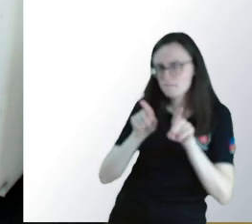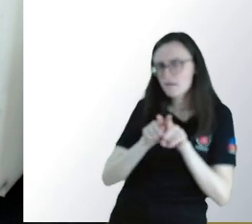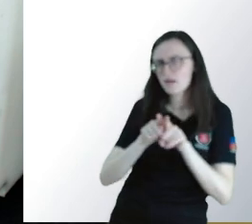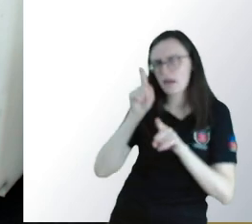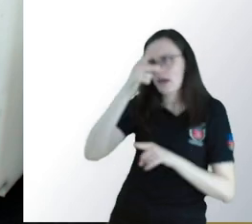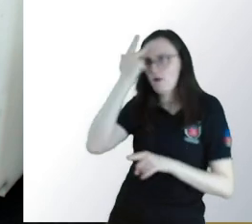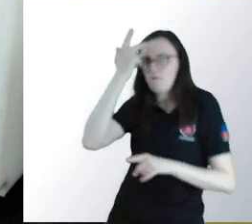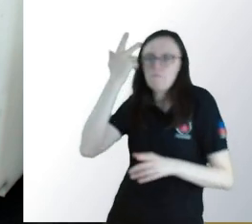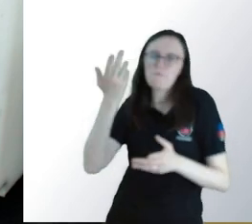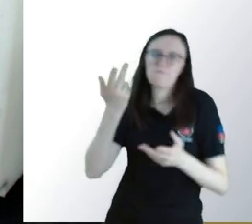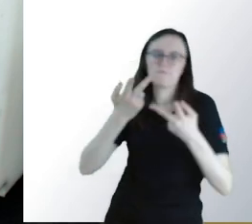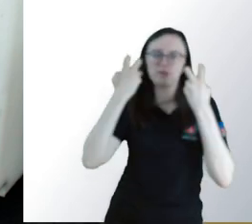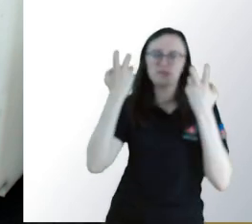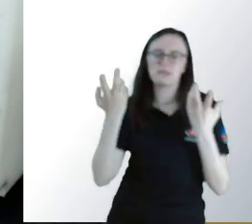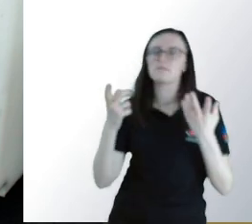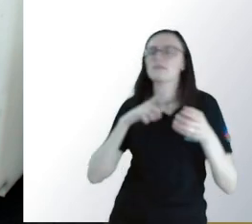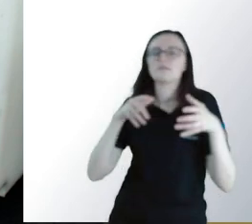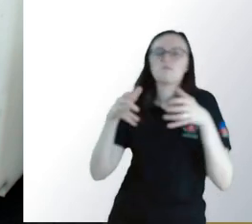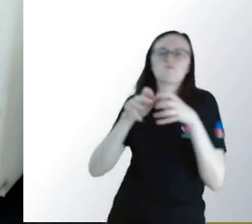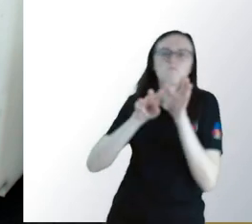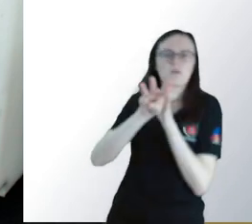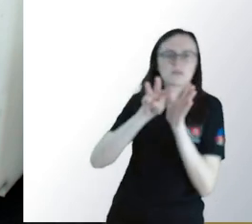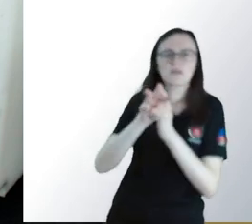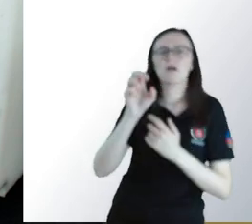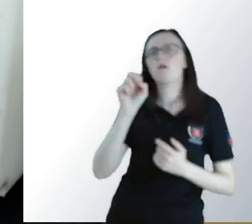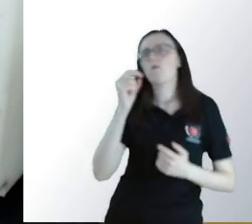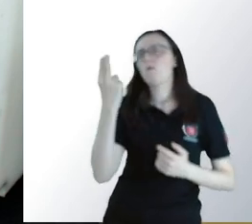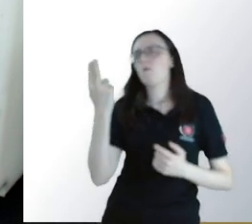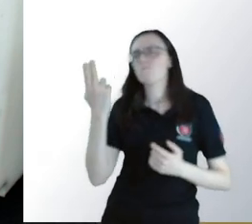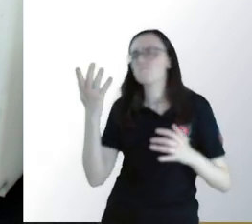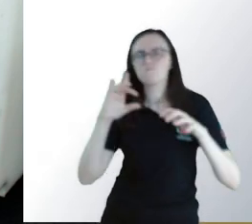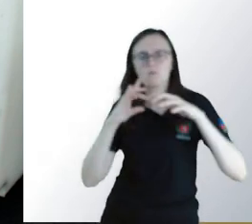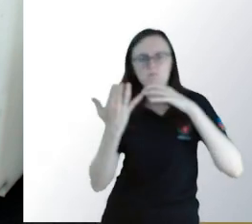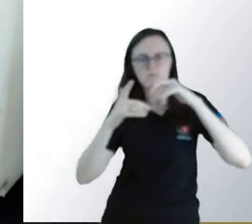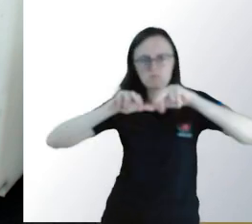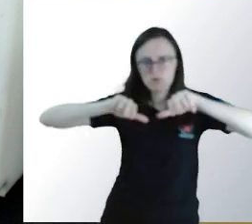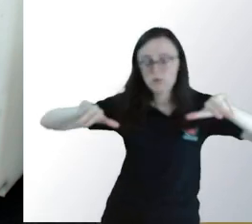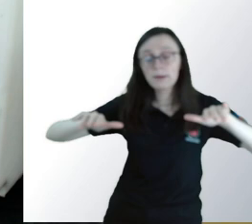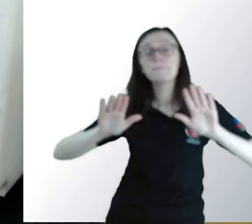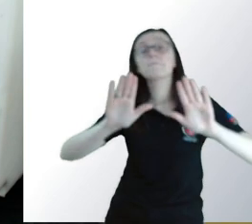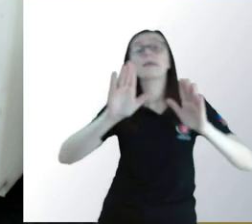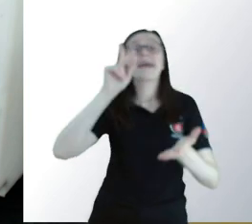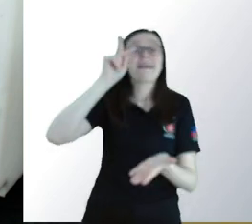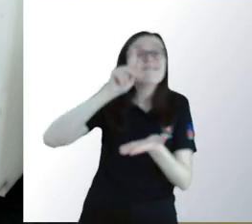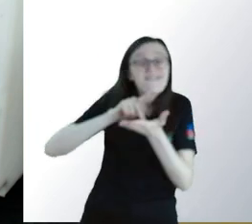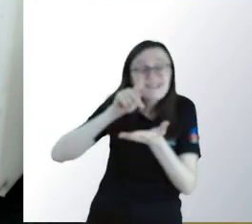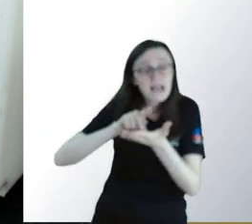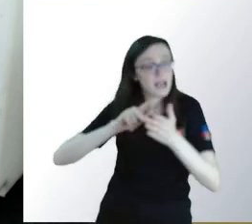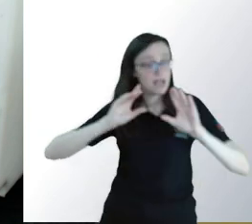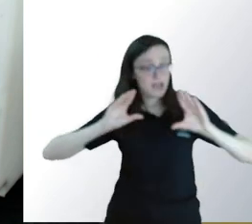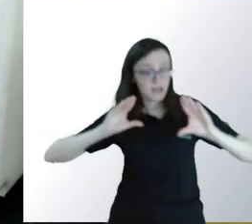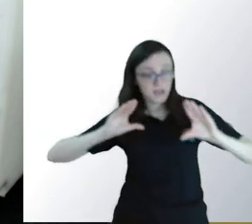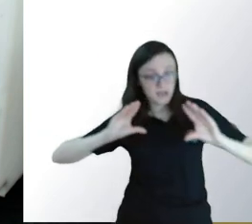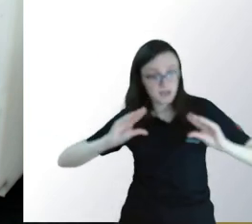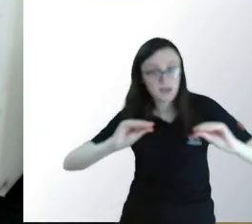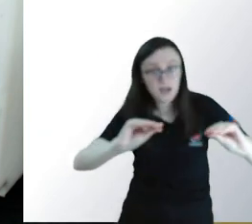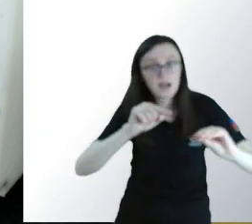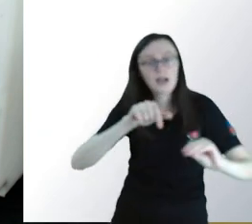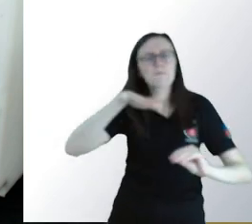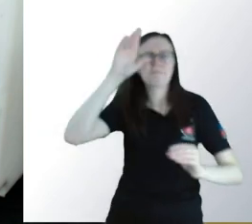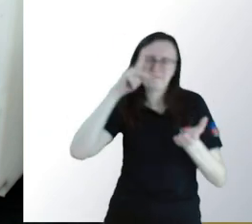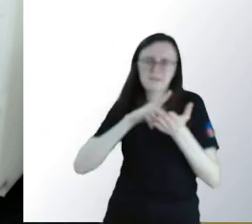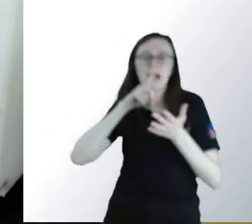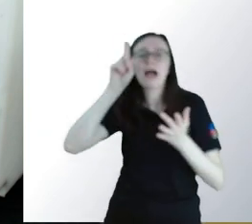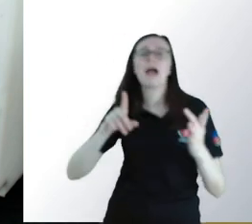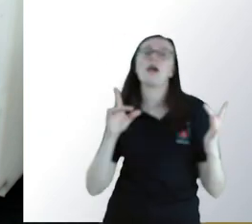é muito comum, né? O grupo de WhatsApp ou as redes sociais. Na verdade, a importunação, ela demanda mais um